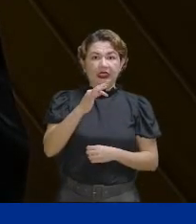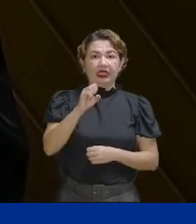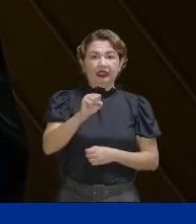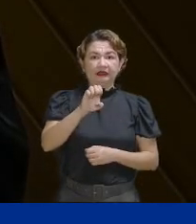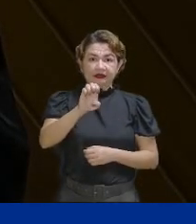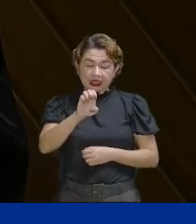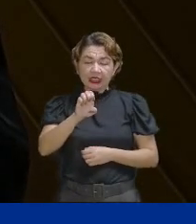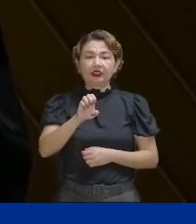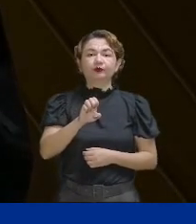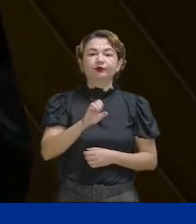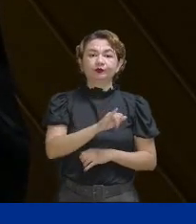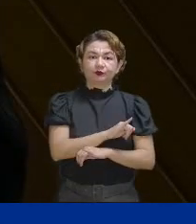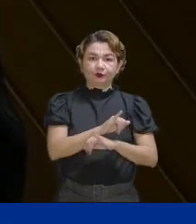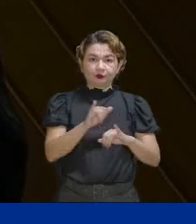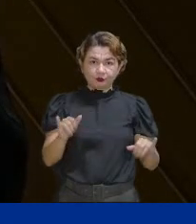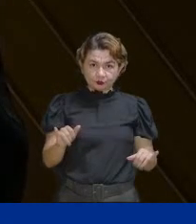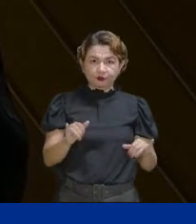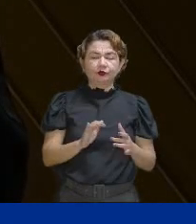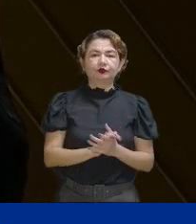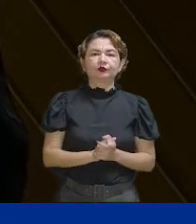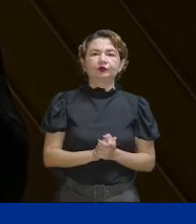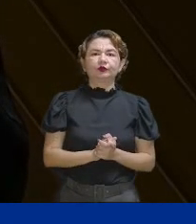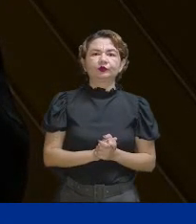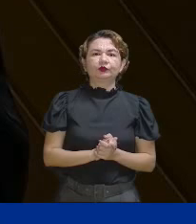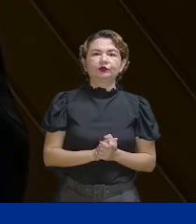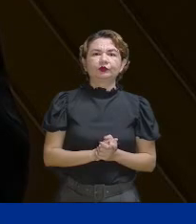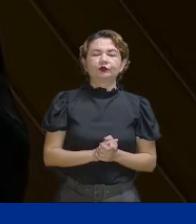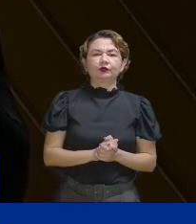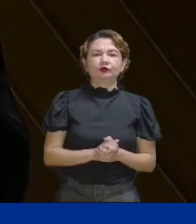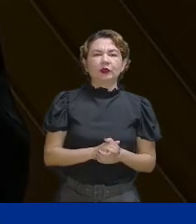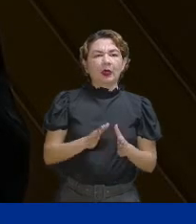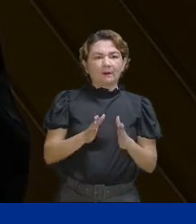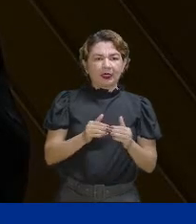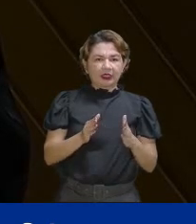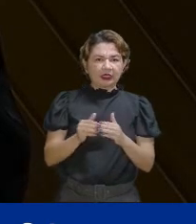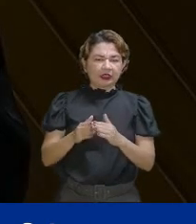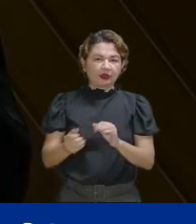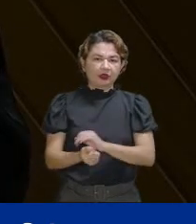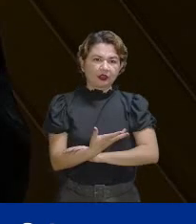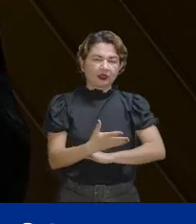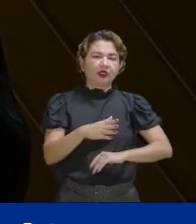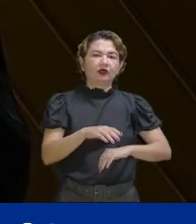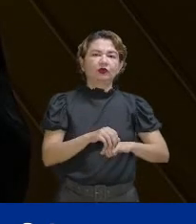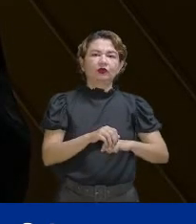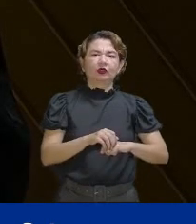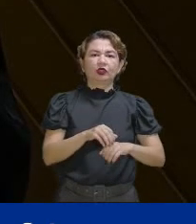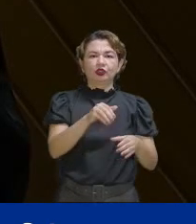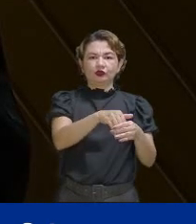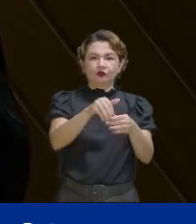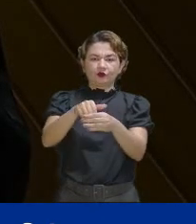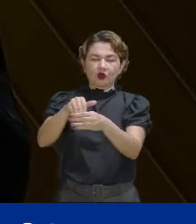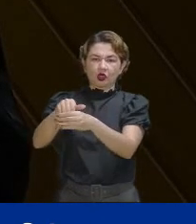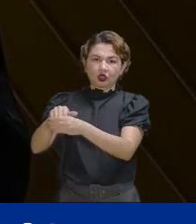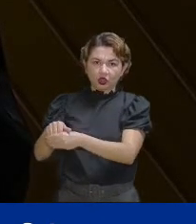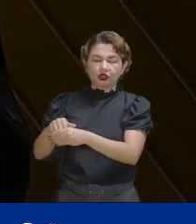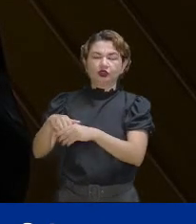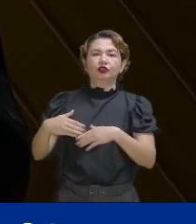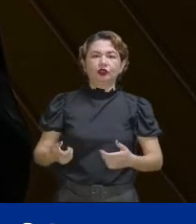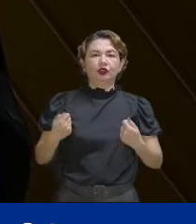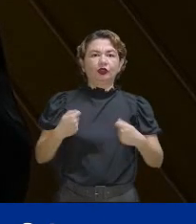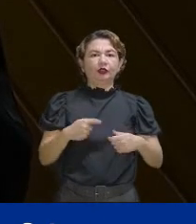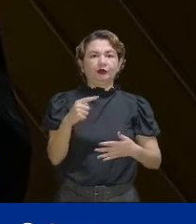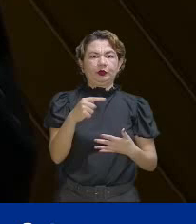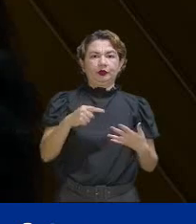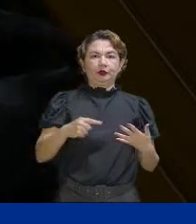no sentido de que, para a caracterização da captação lícita de sufrágio, é necessária a presença cumulativa dos